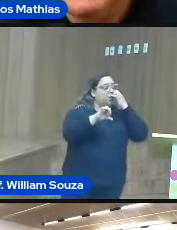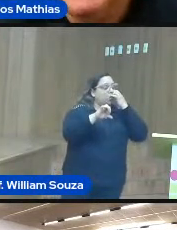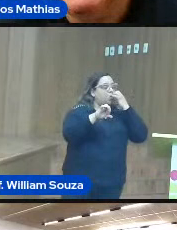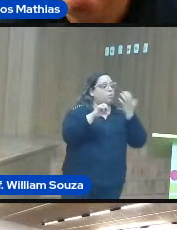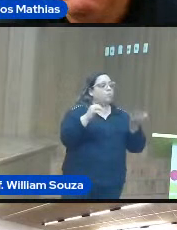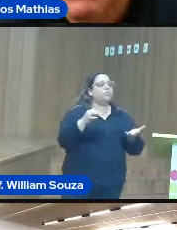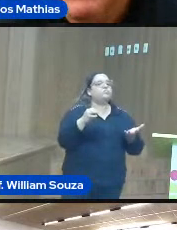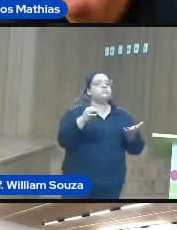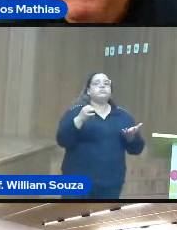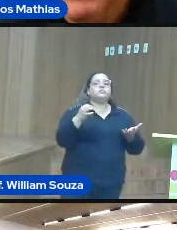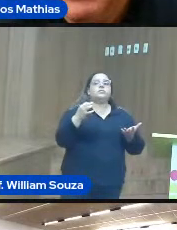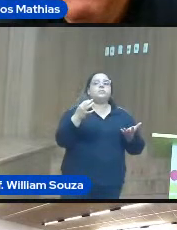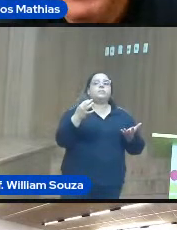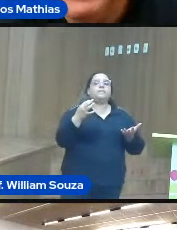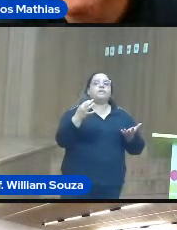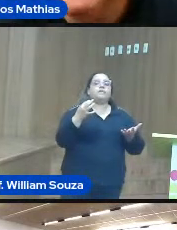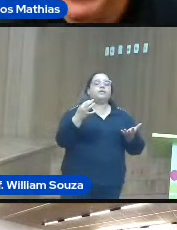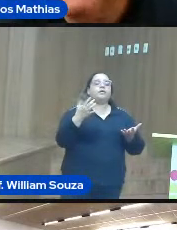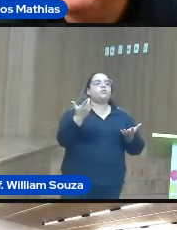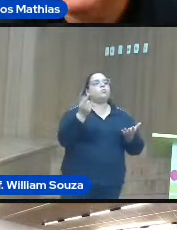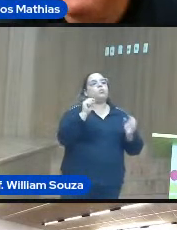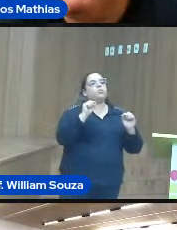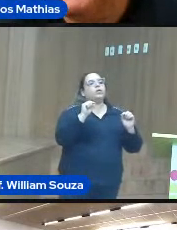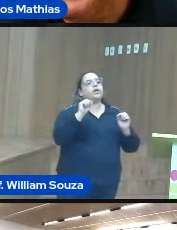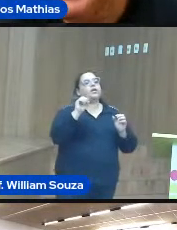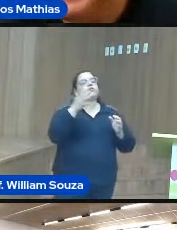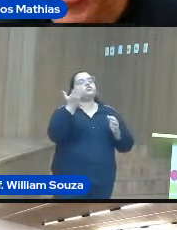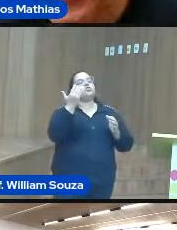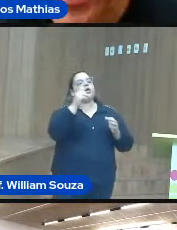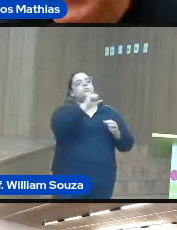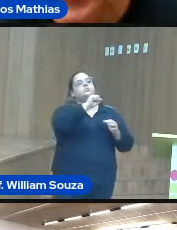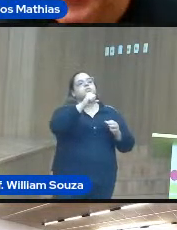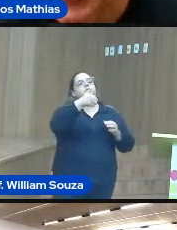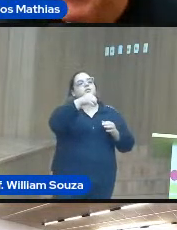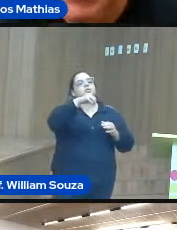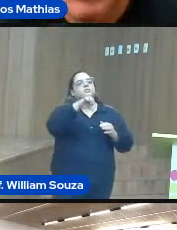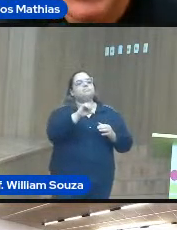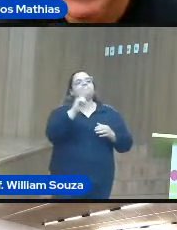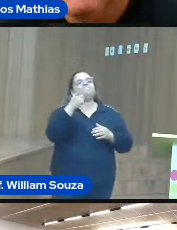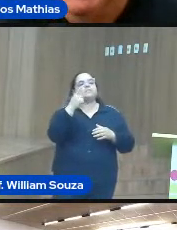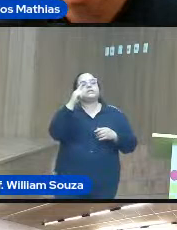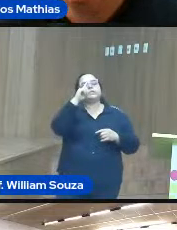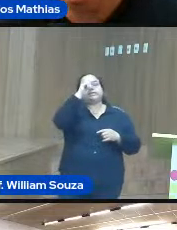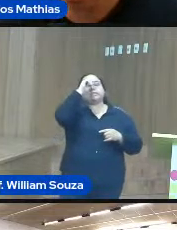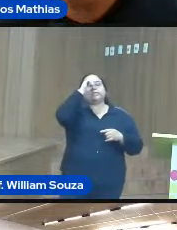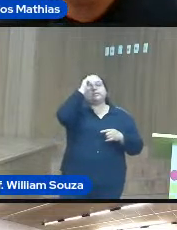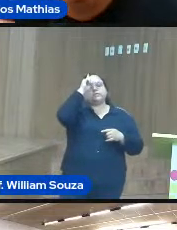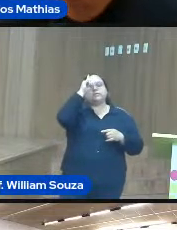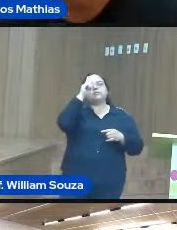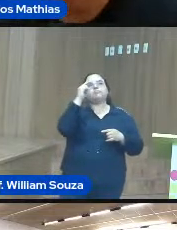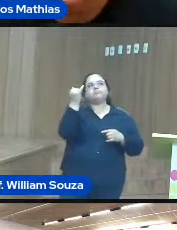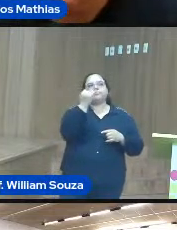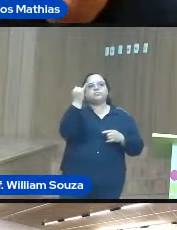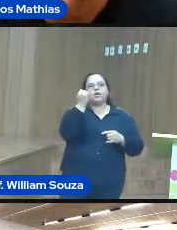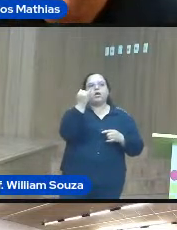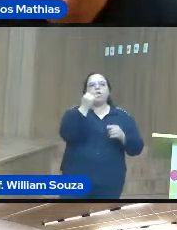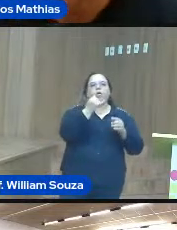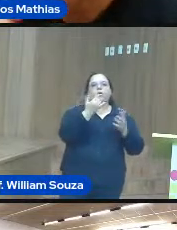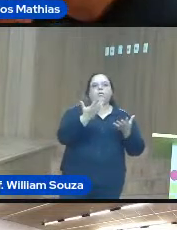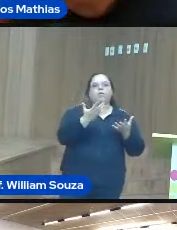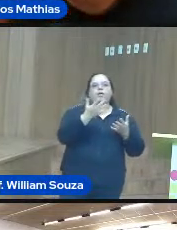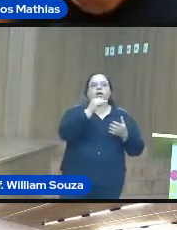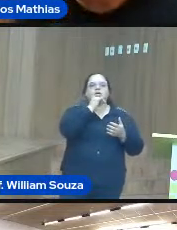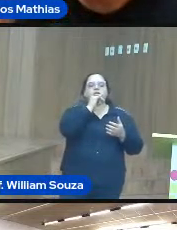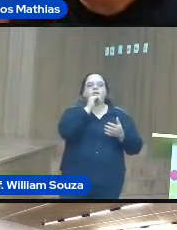aquela... Na verdade, o século XIX trouxe questões interessantes na matemática. As geometrias não euclidianas, por